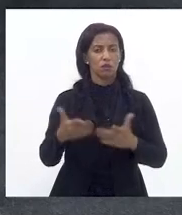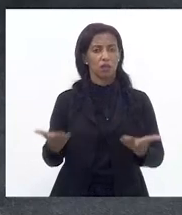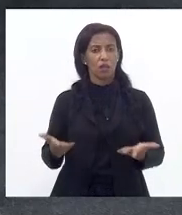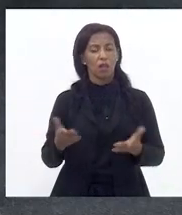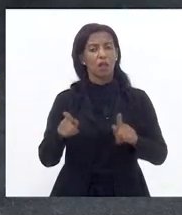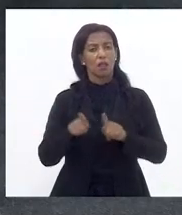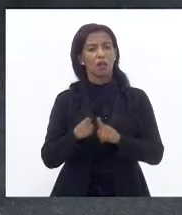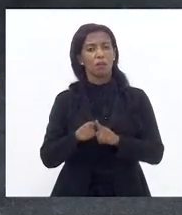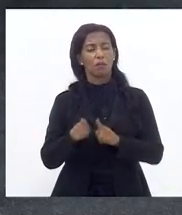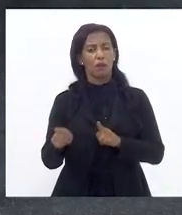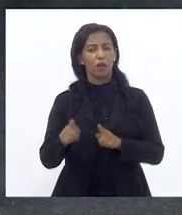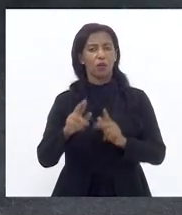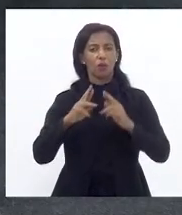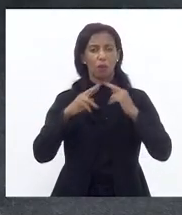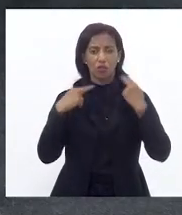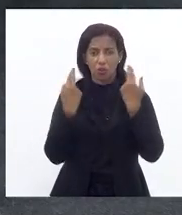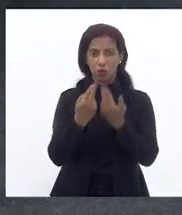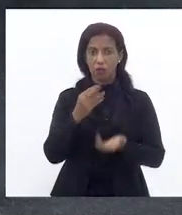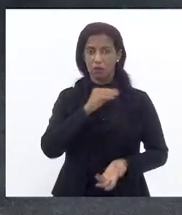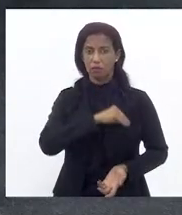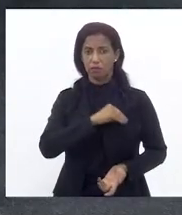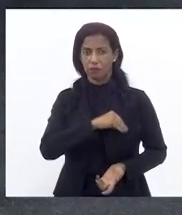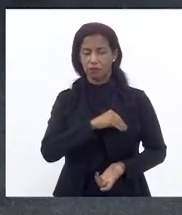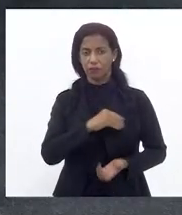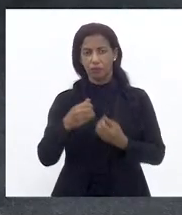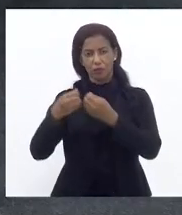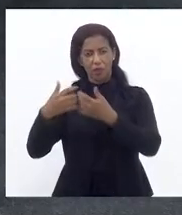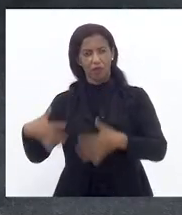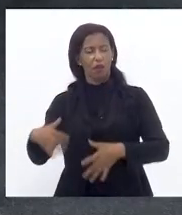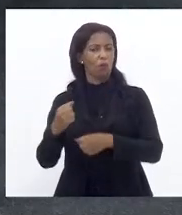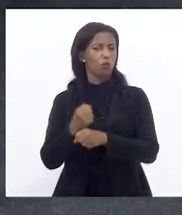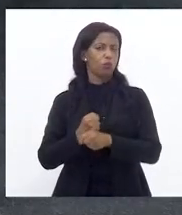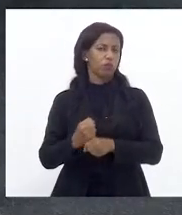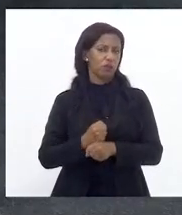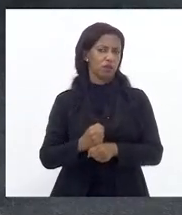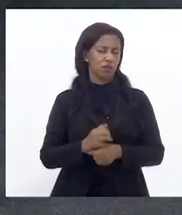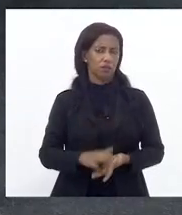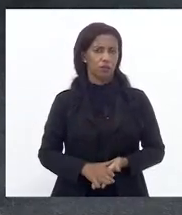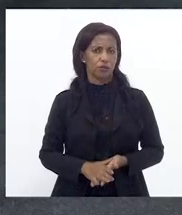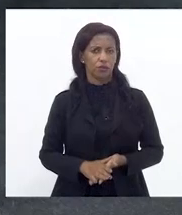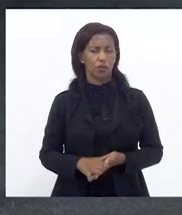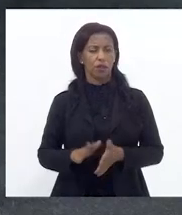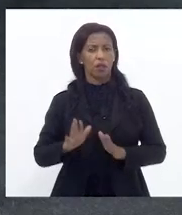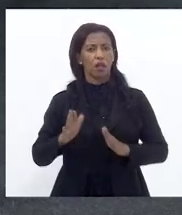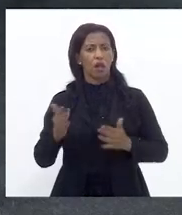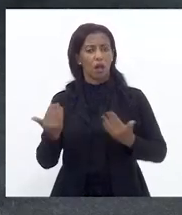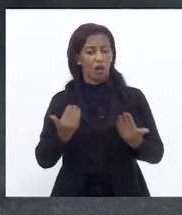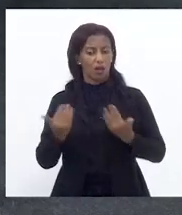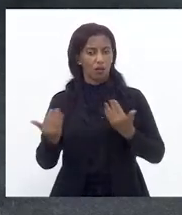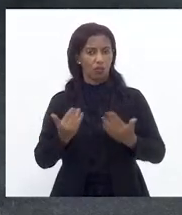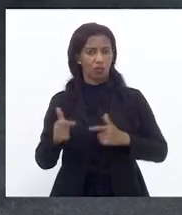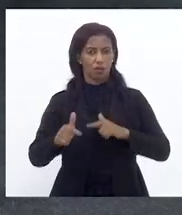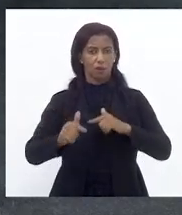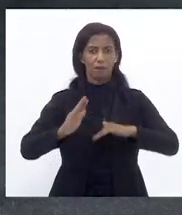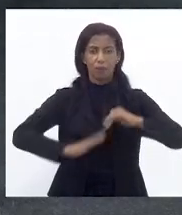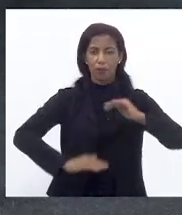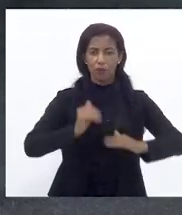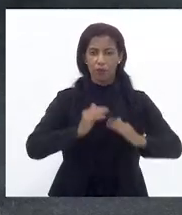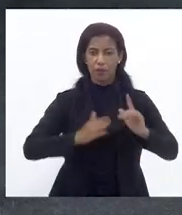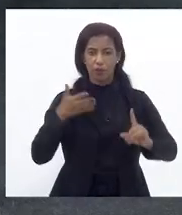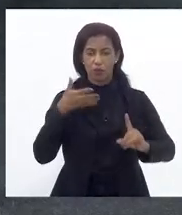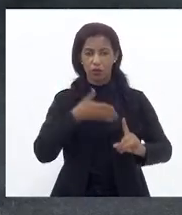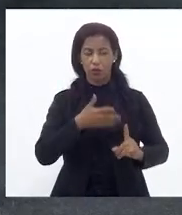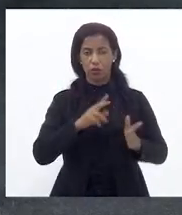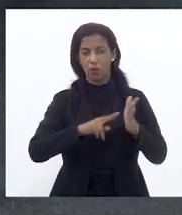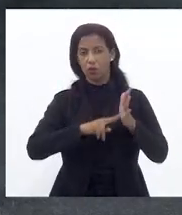bem como atualização das remunerações defasados por muitos anos relativamente a nossa carreira em específico